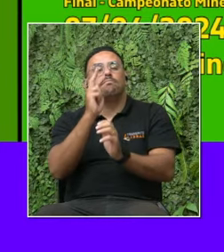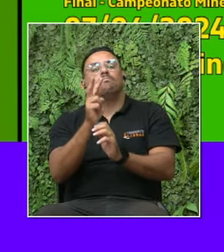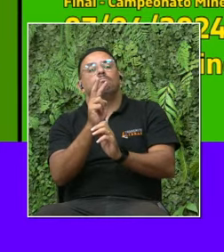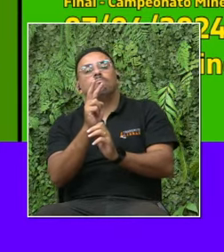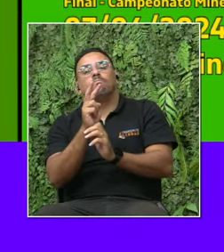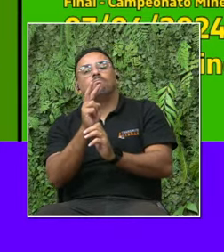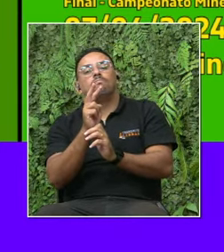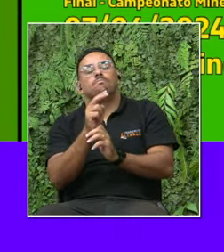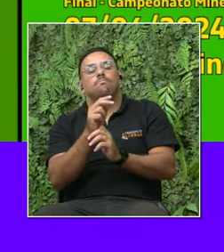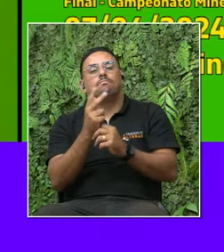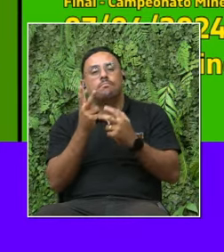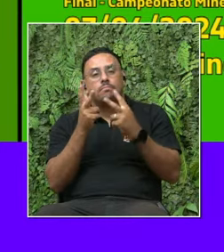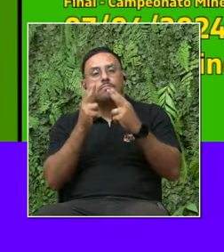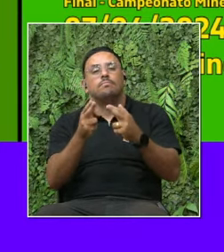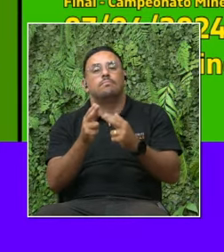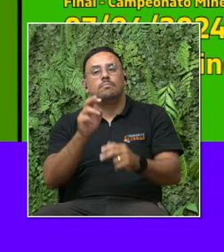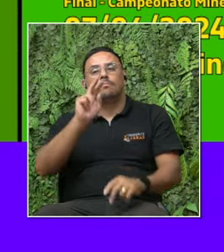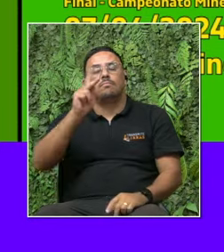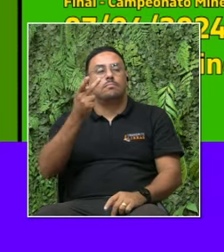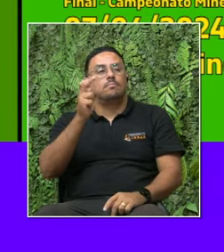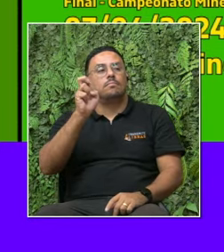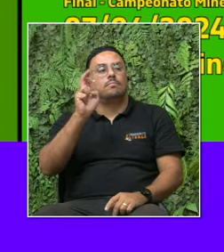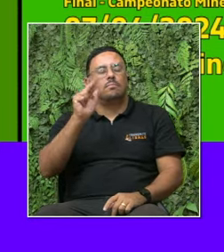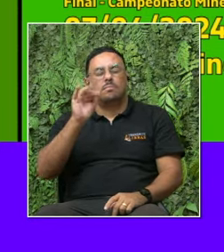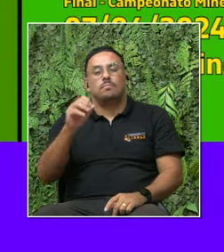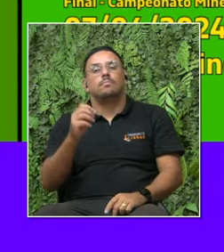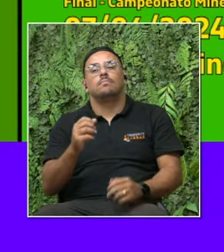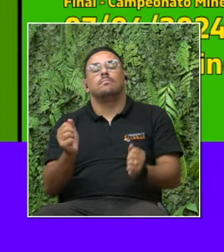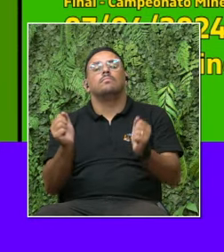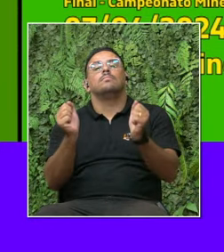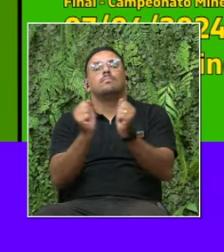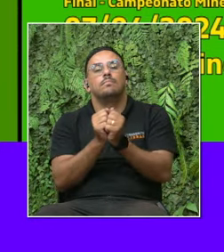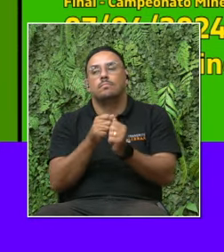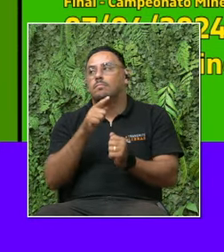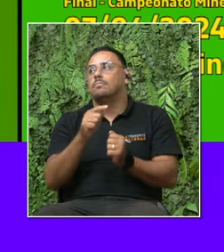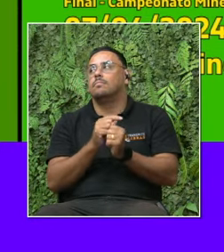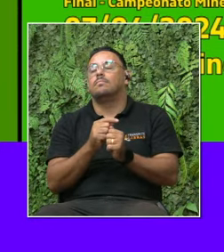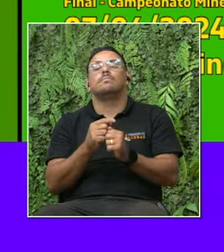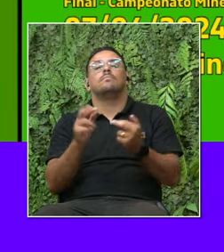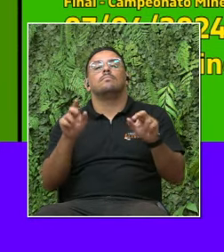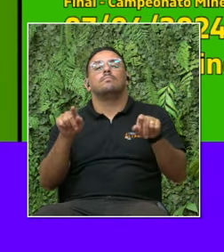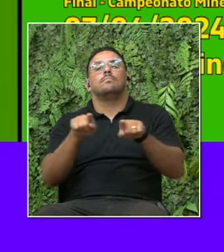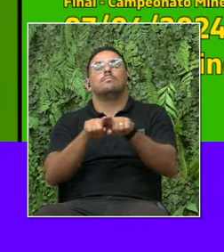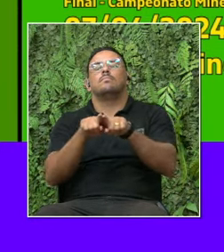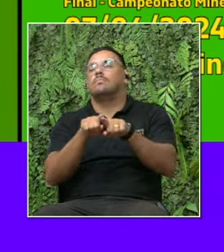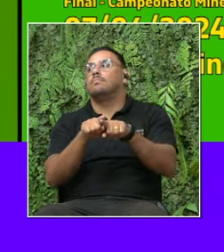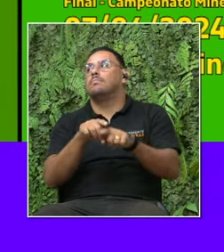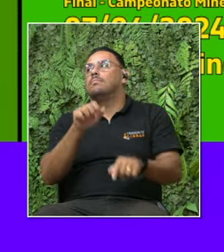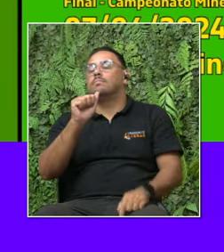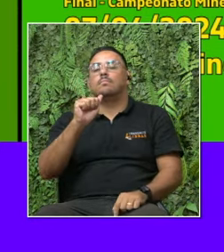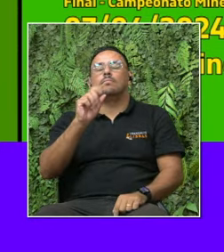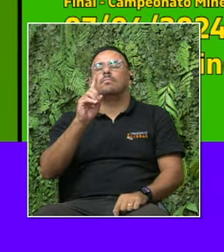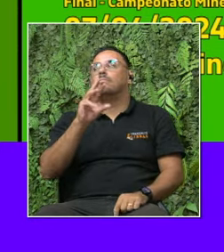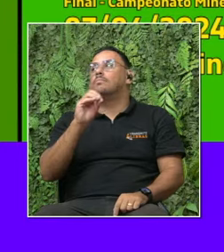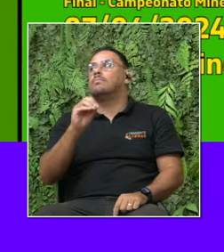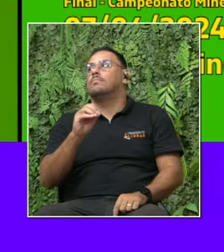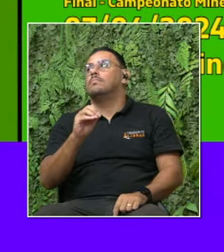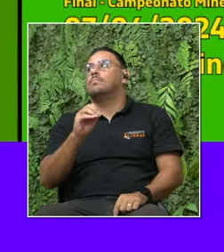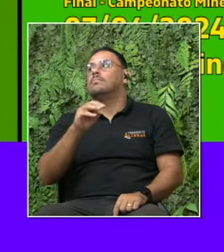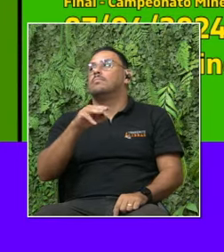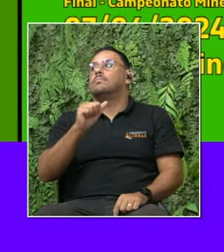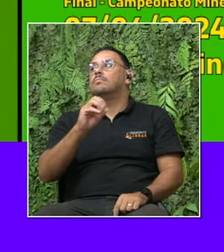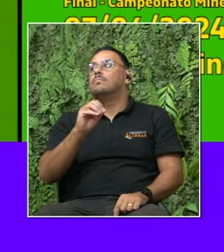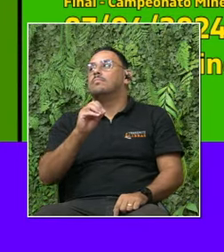nosso produtor Enrique Faria entrando no gramado sendo conduzida pelos irmãos Adriano e marelo